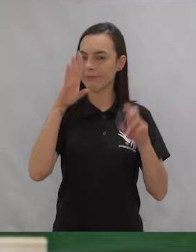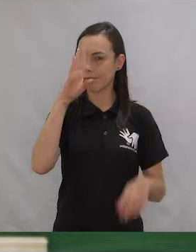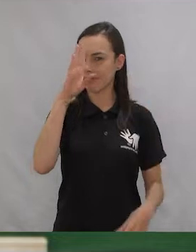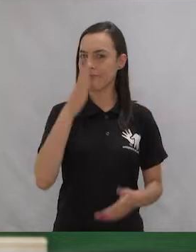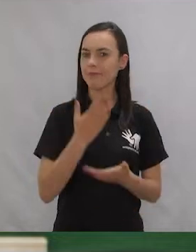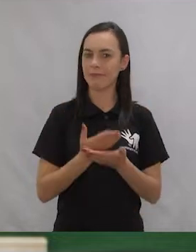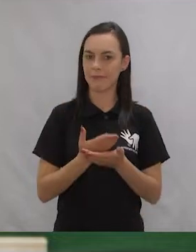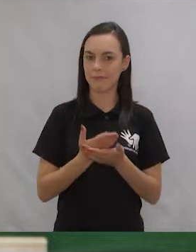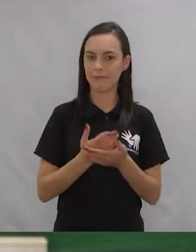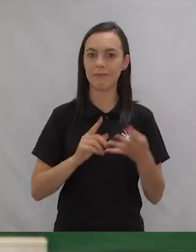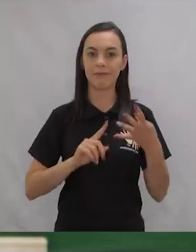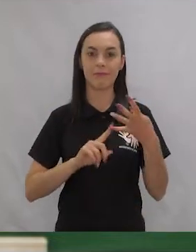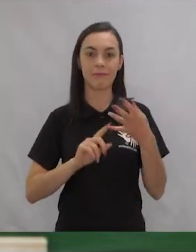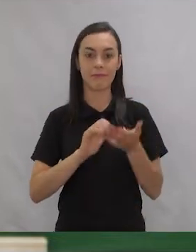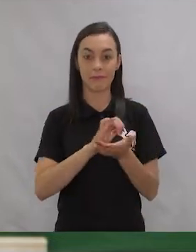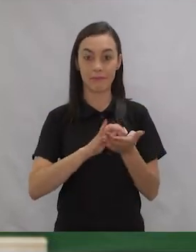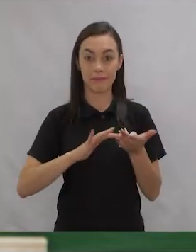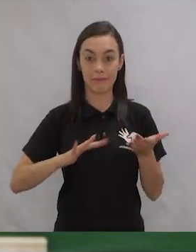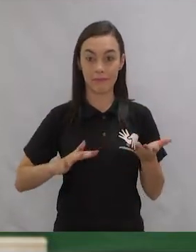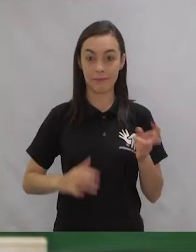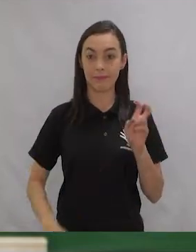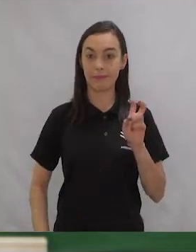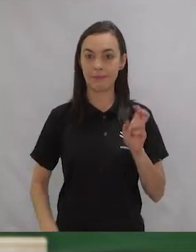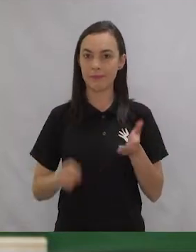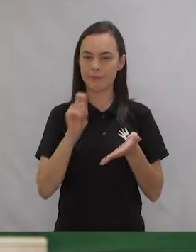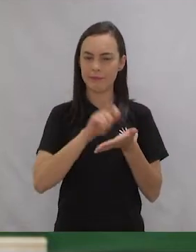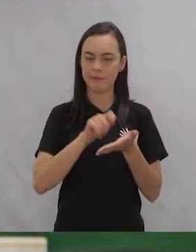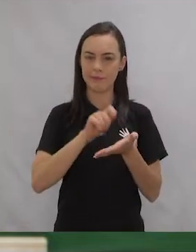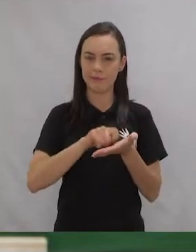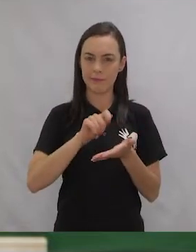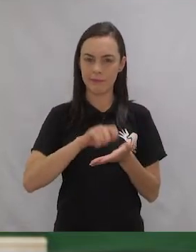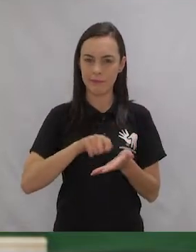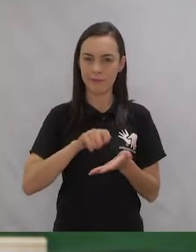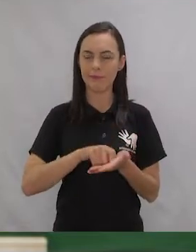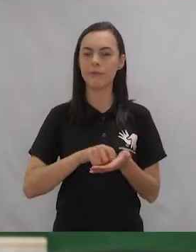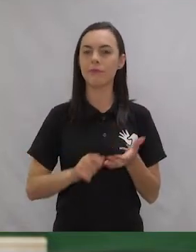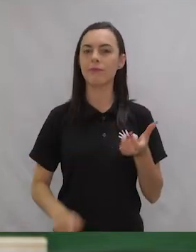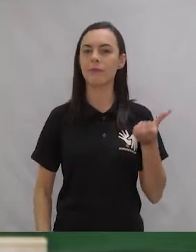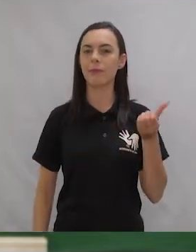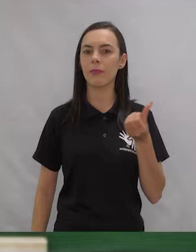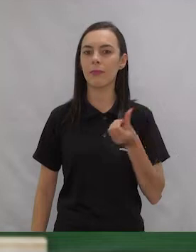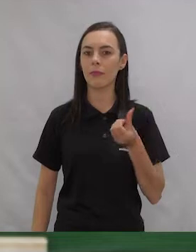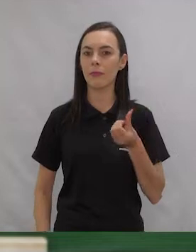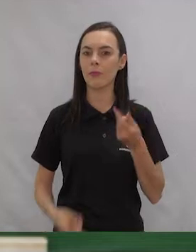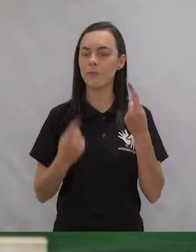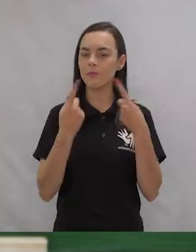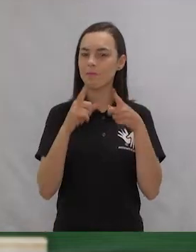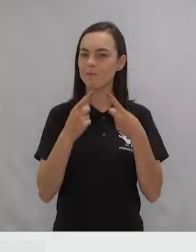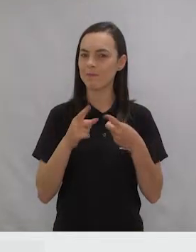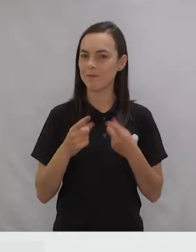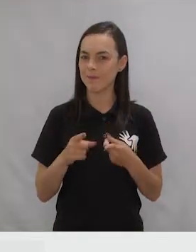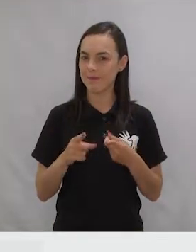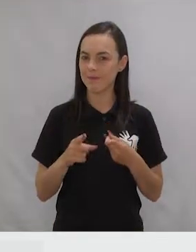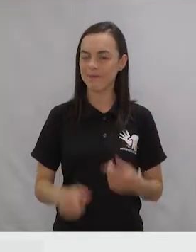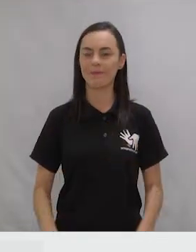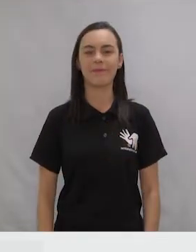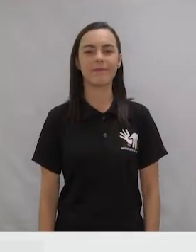aula. Atividades, registro no caderno e os nossos